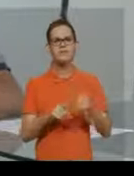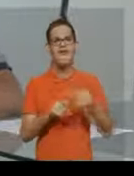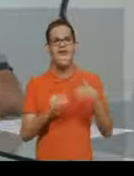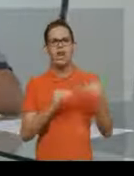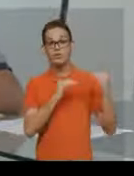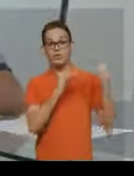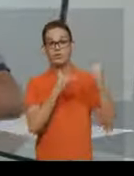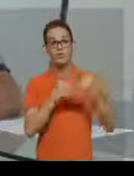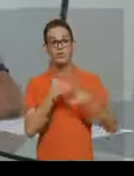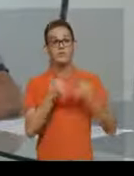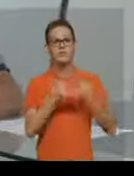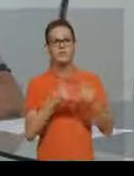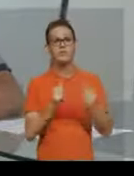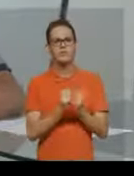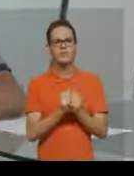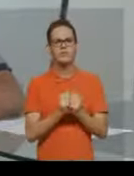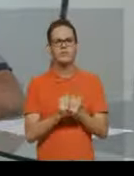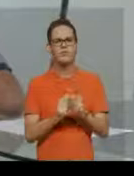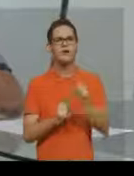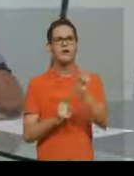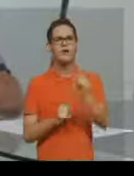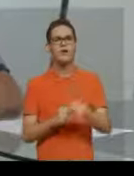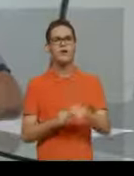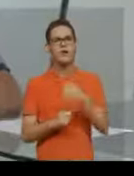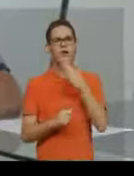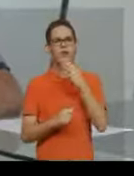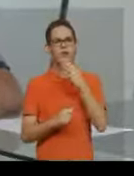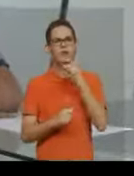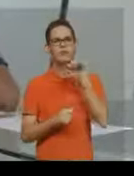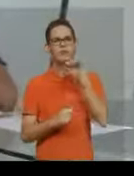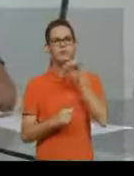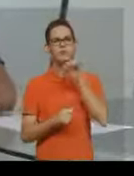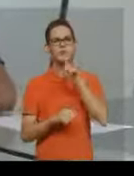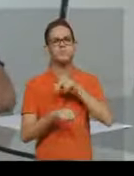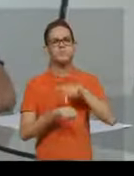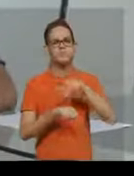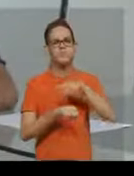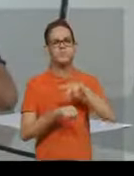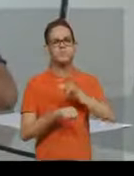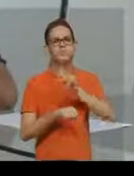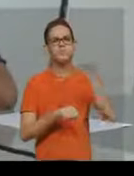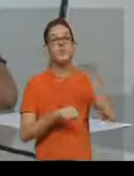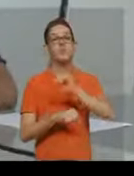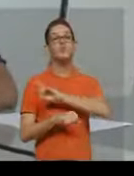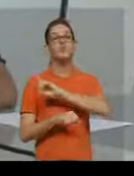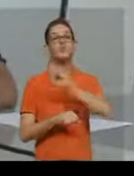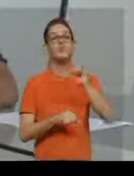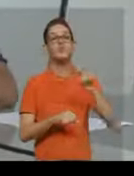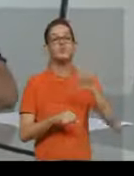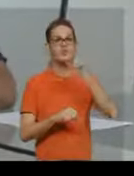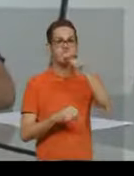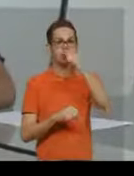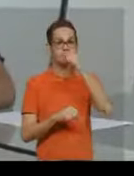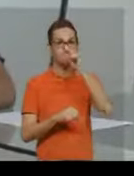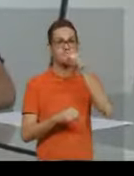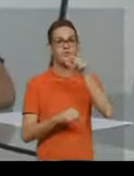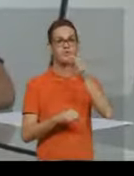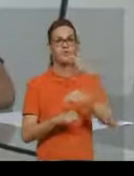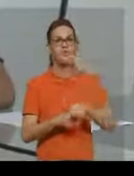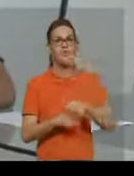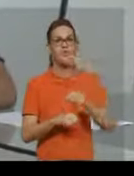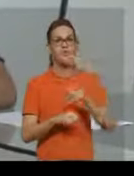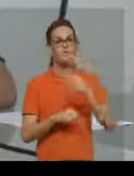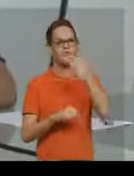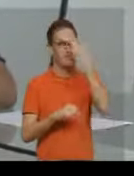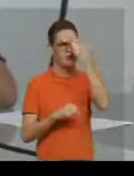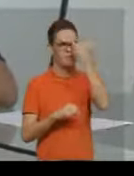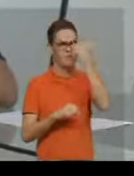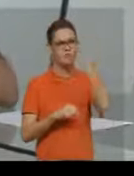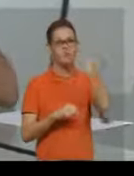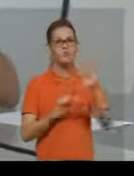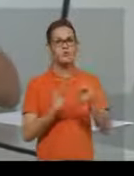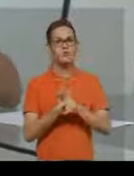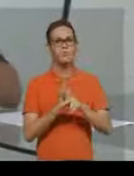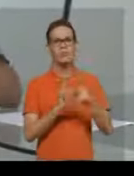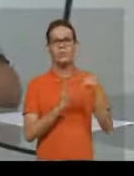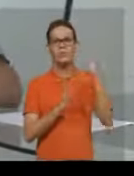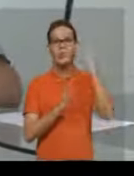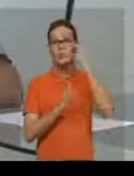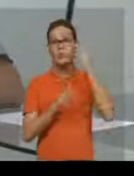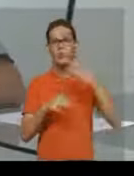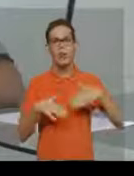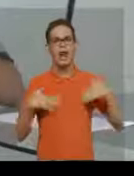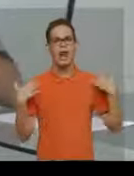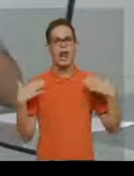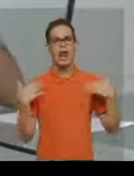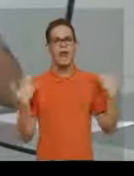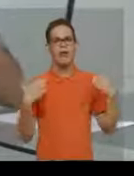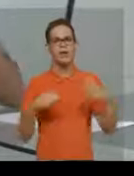junto. Quem já teve a oportunidade de visitar esse país, no dia do Halloween, sabe o tanto que isso é forte lá e deixa o país muito mais